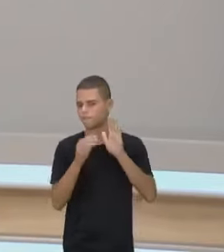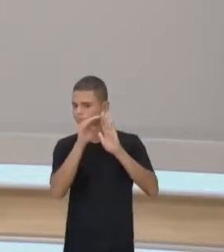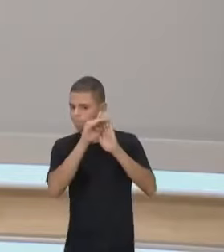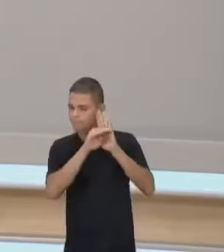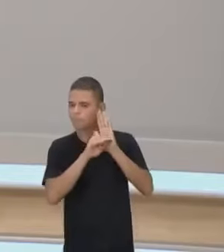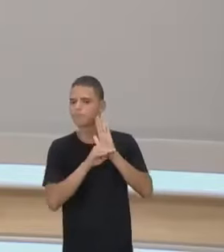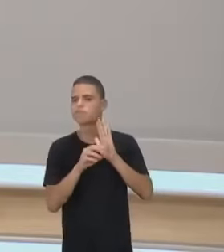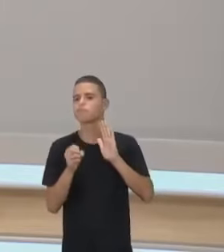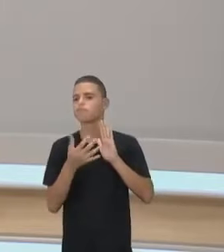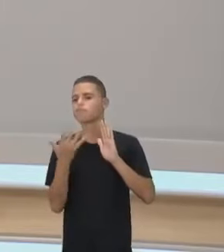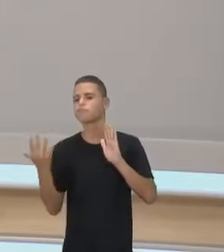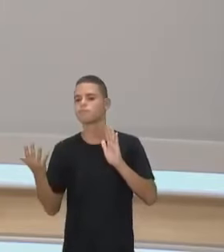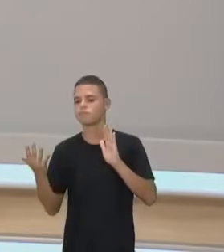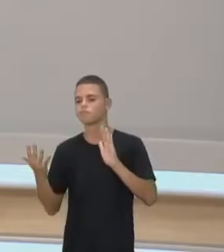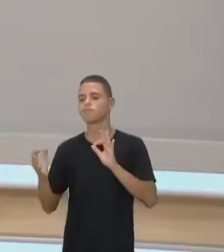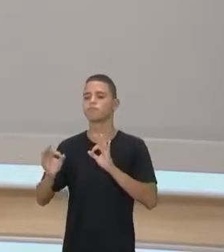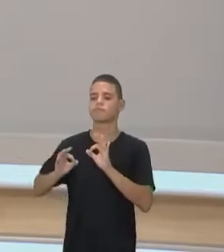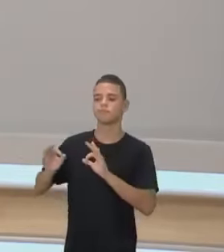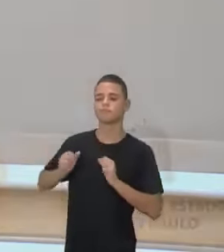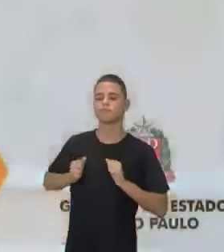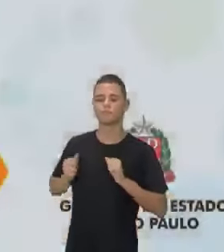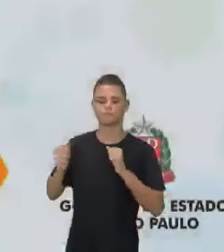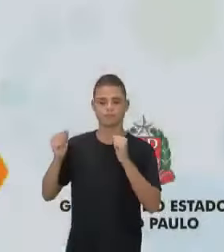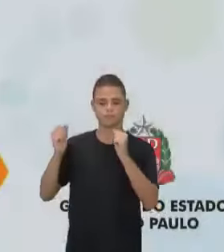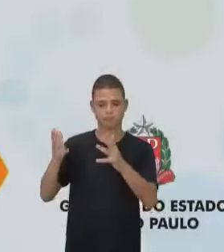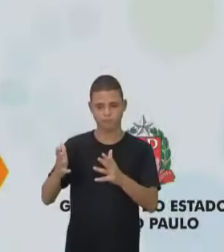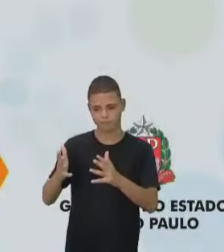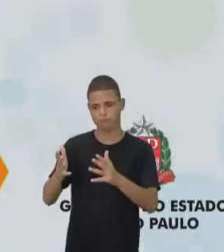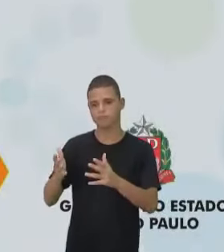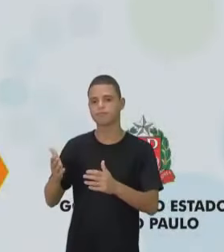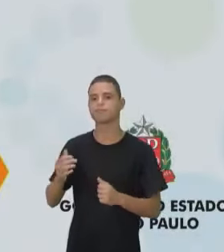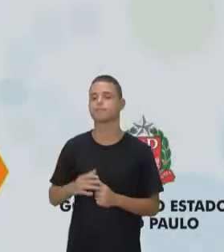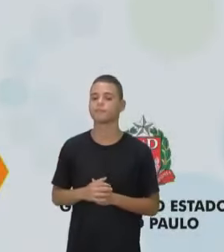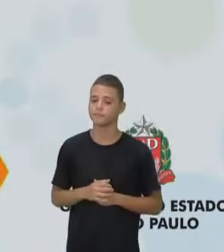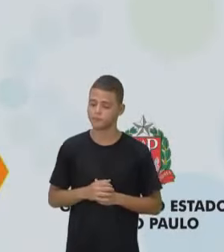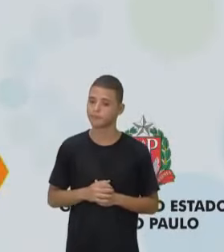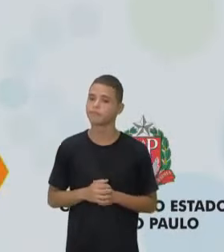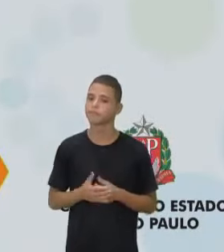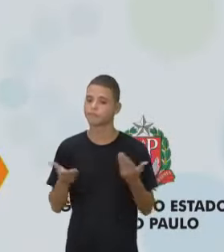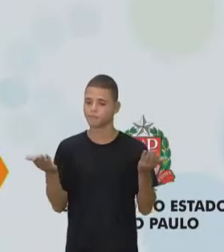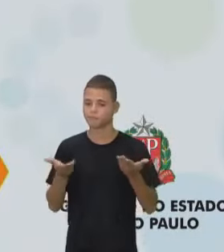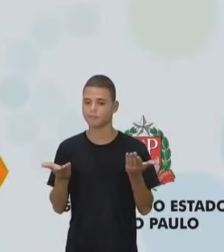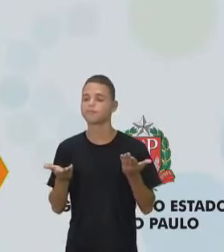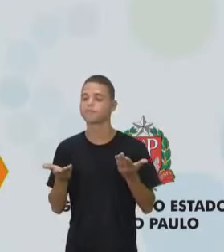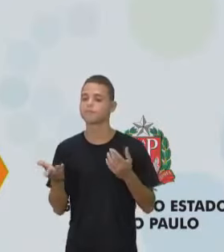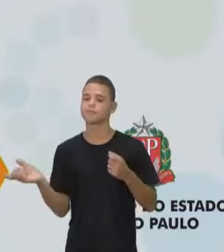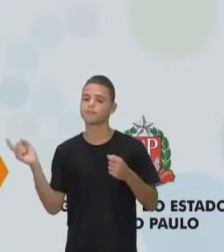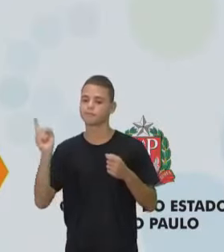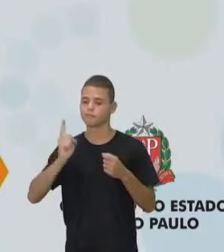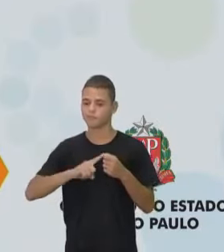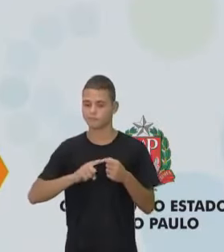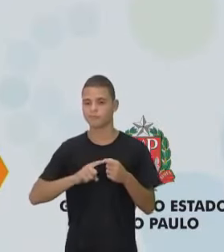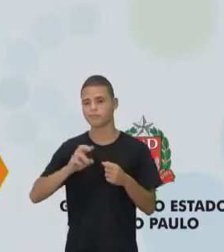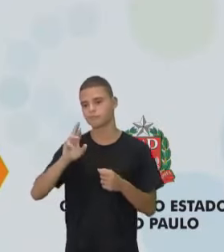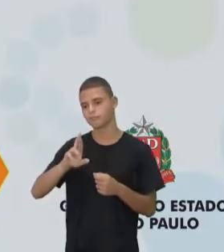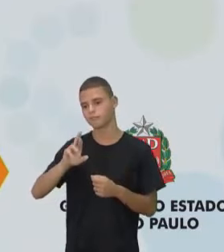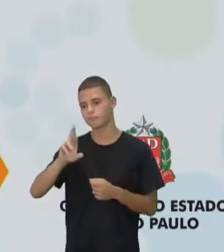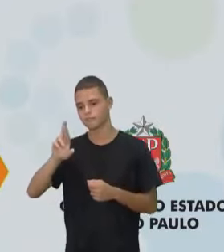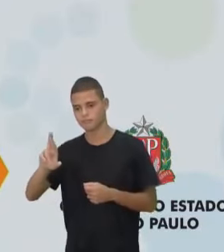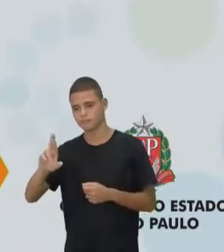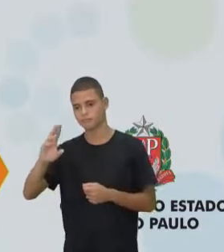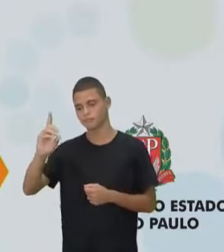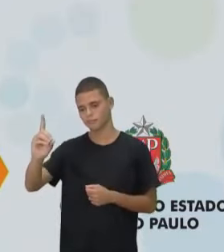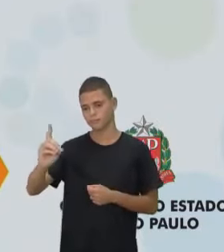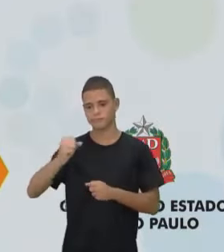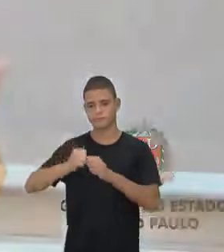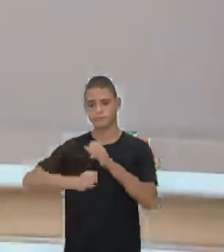né, quais são as ações aí do RRD esse ano e retomando aí o que a gente teve aí do RRD em